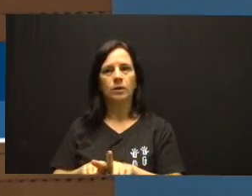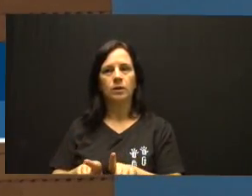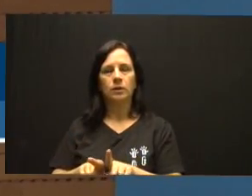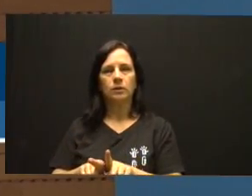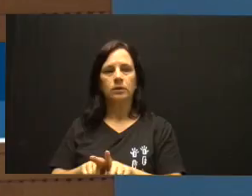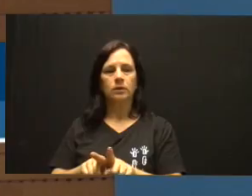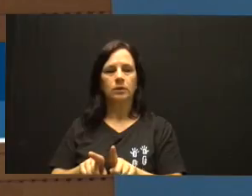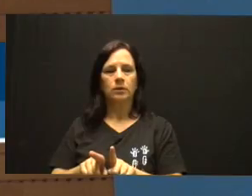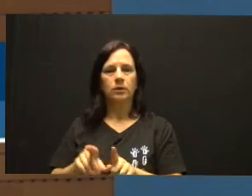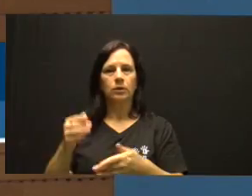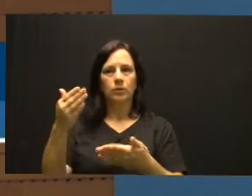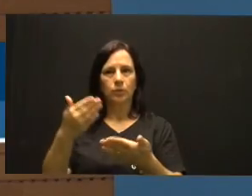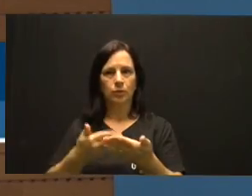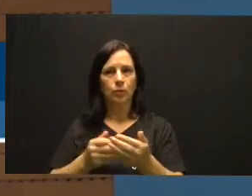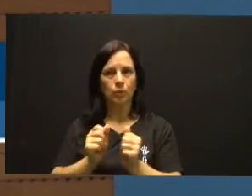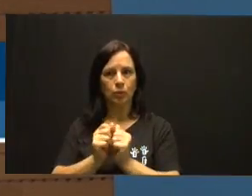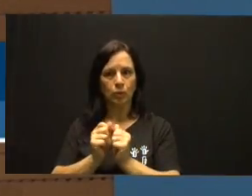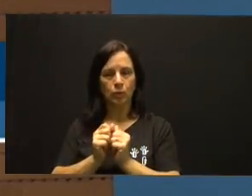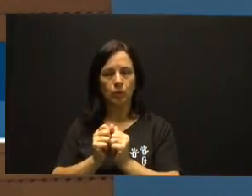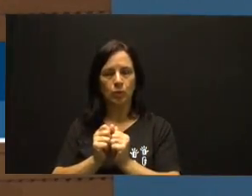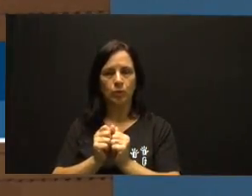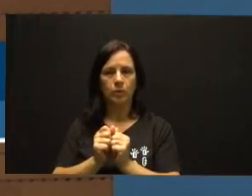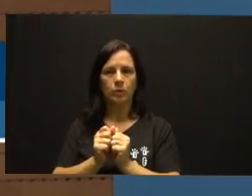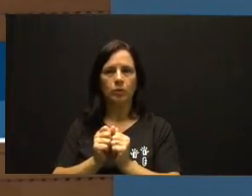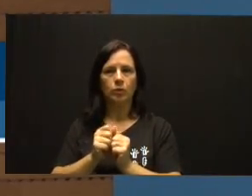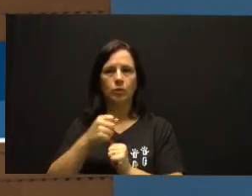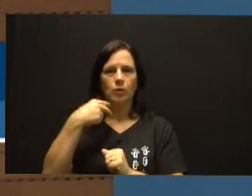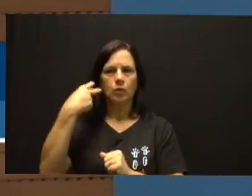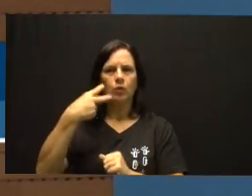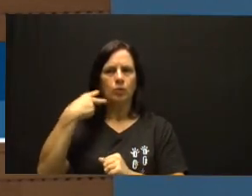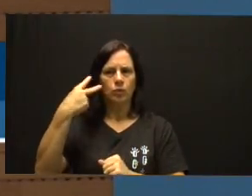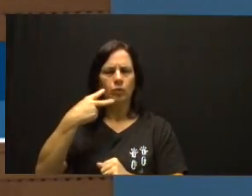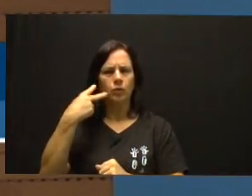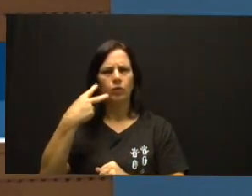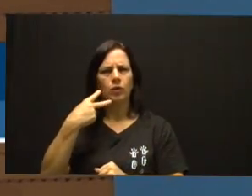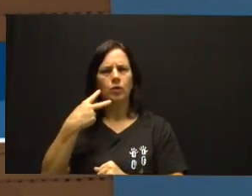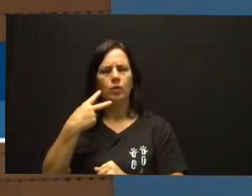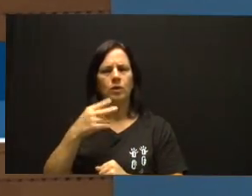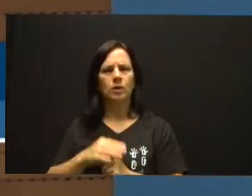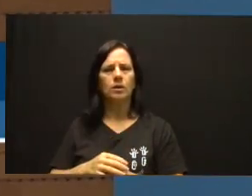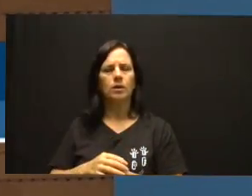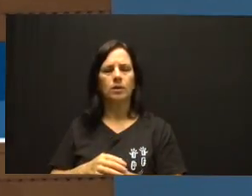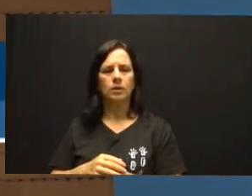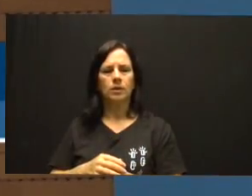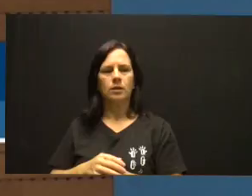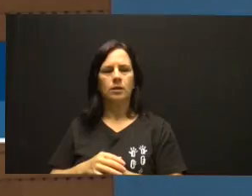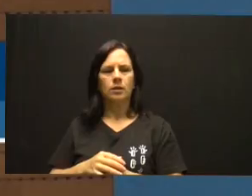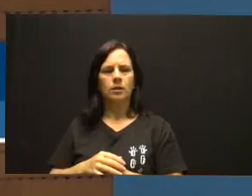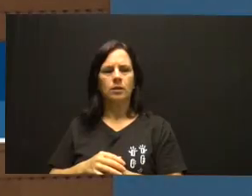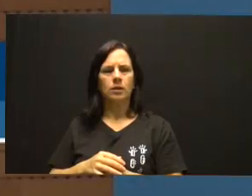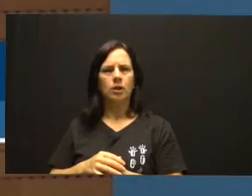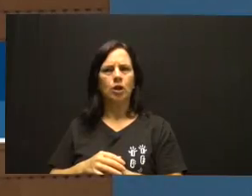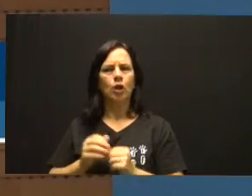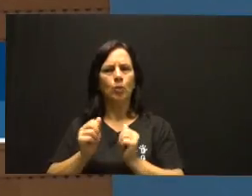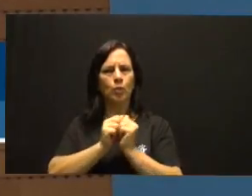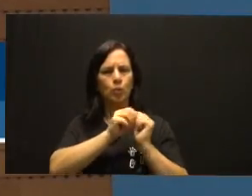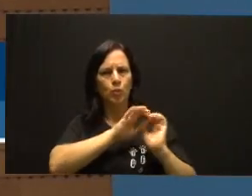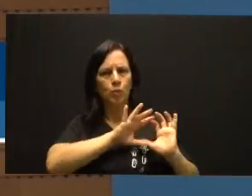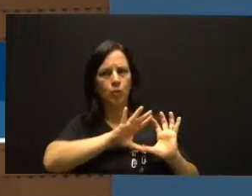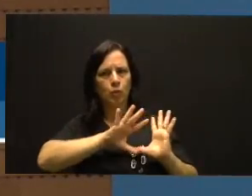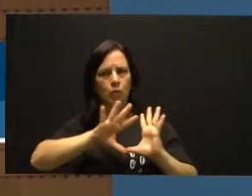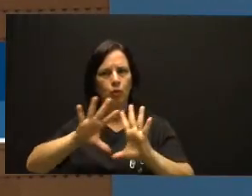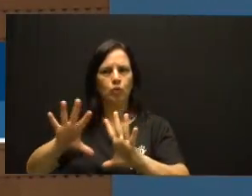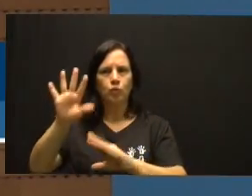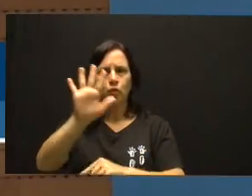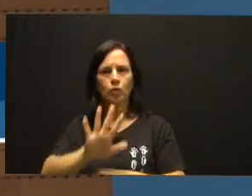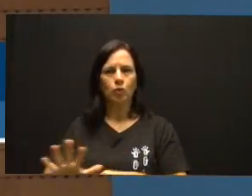frente, através desse poder legislativo, juntamente com todos os vereadores, e levantarmos a bandeira e irmos a nível estadual e até